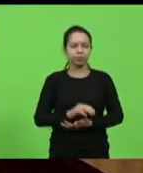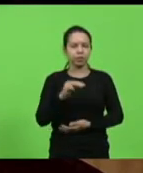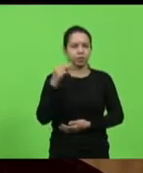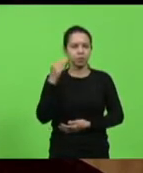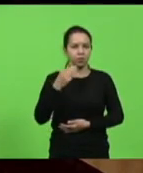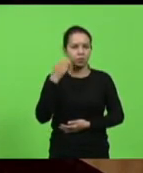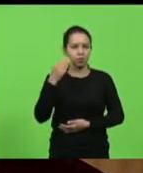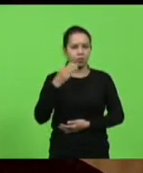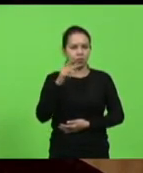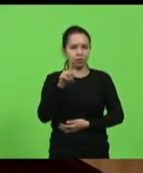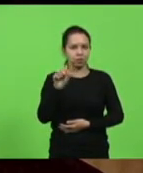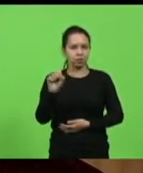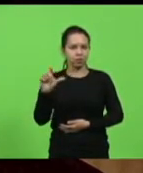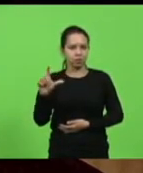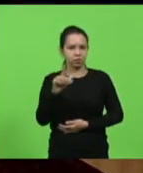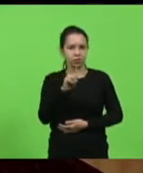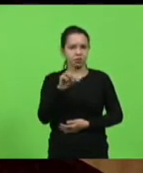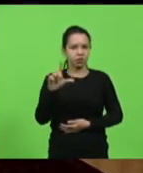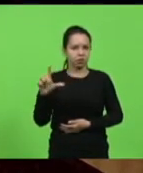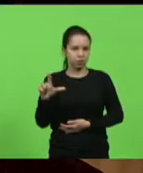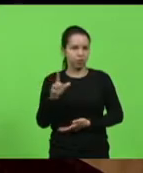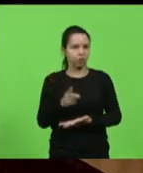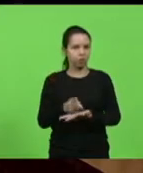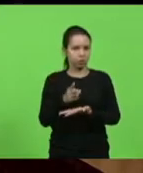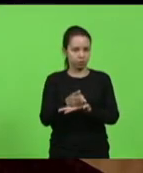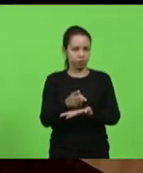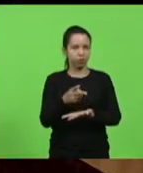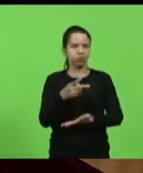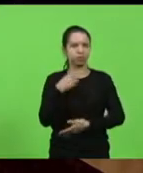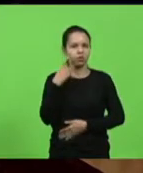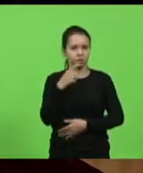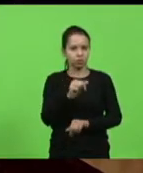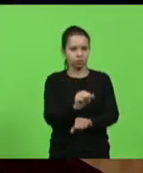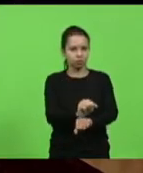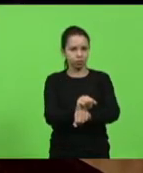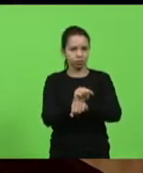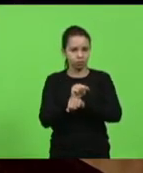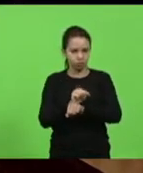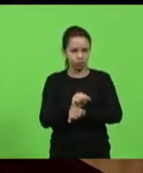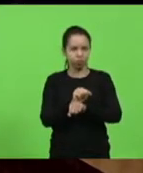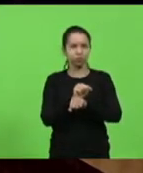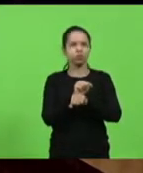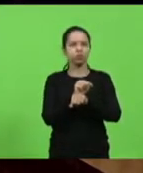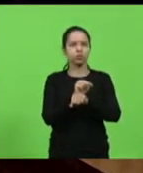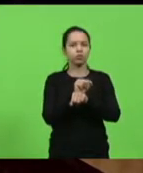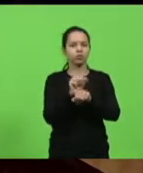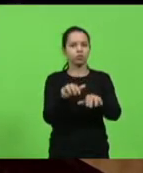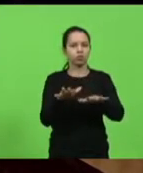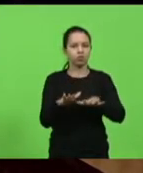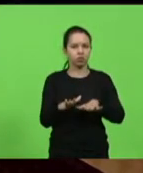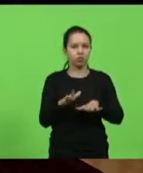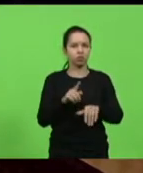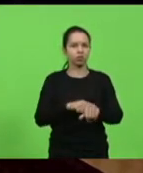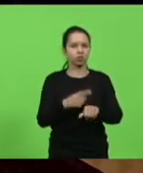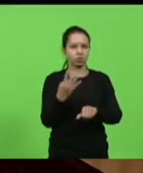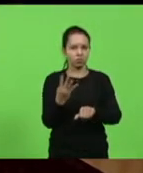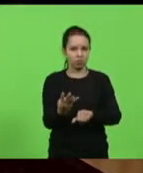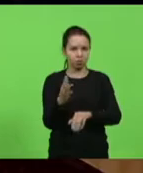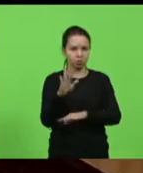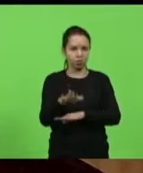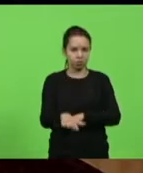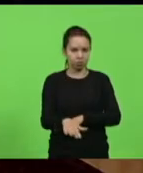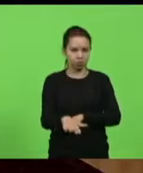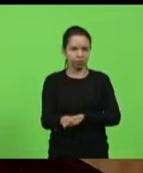PSLPL. Ato contínuo. O senhor presidente suspendeu a sessão até as 16 horas. Reaberta a sessão.